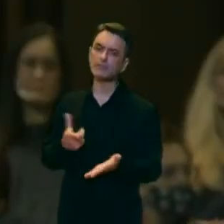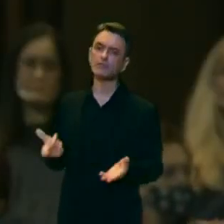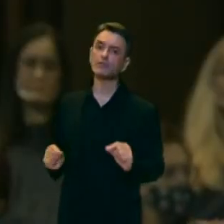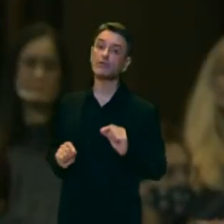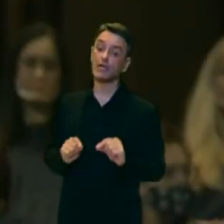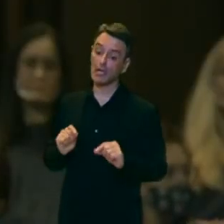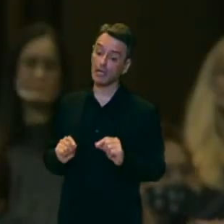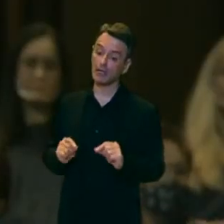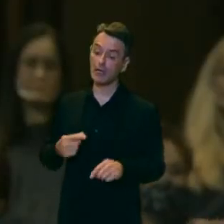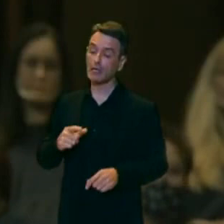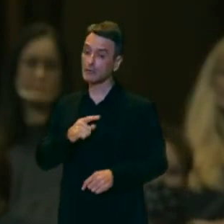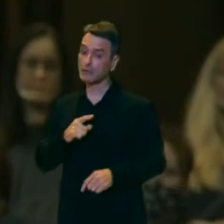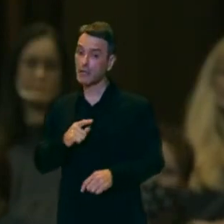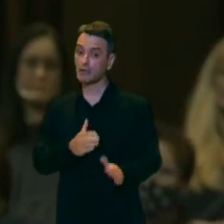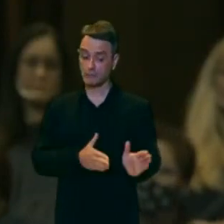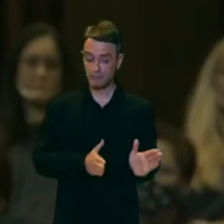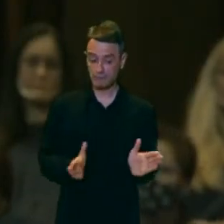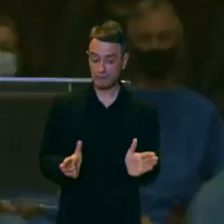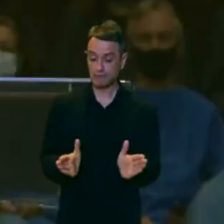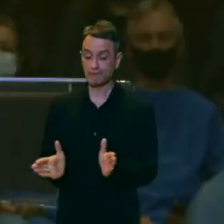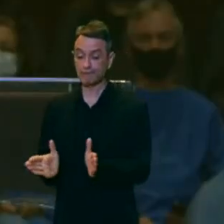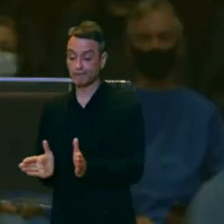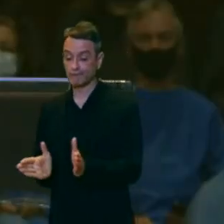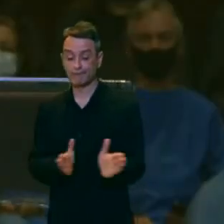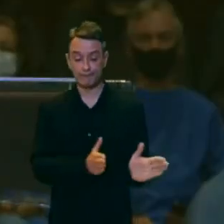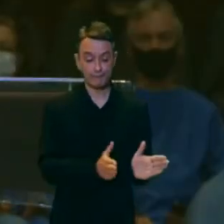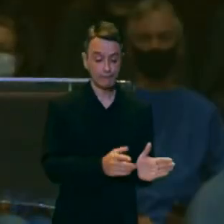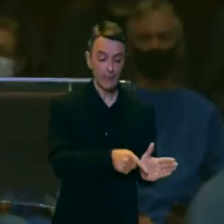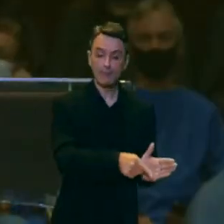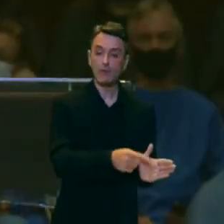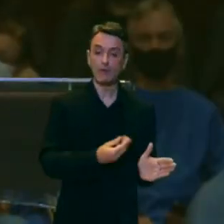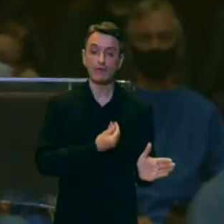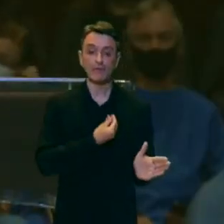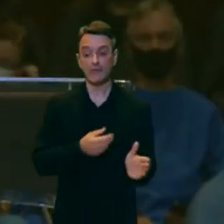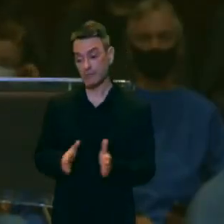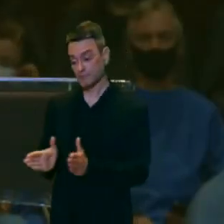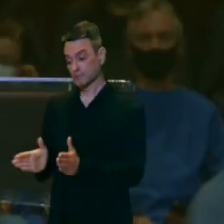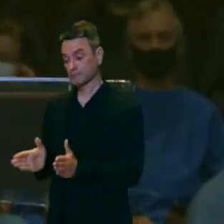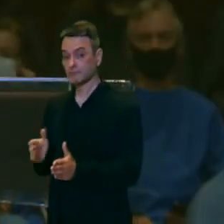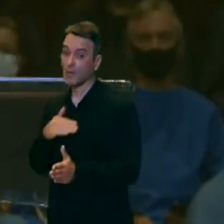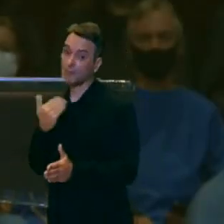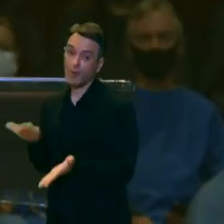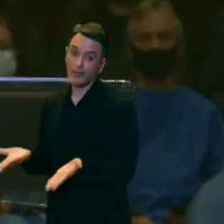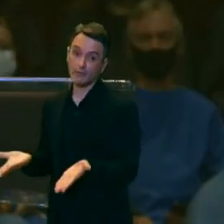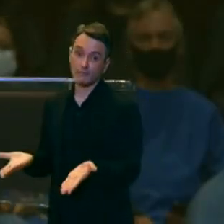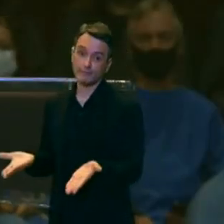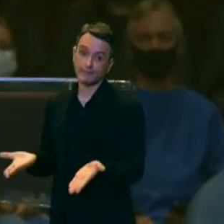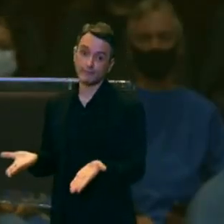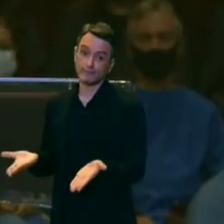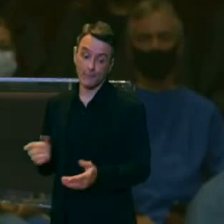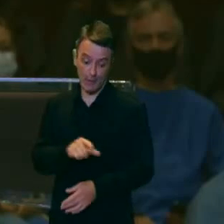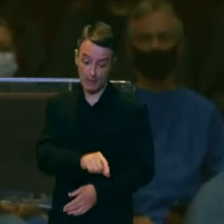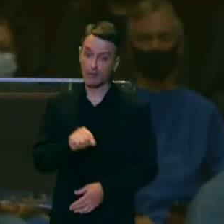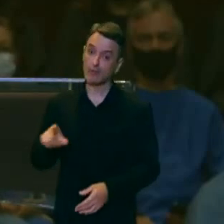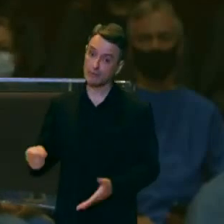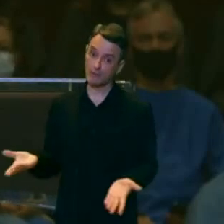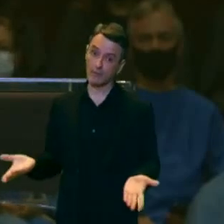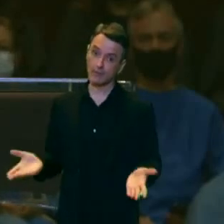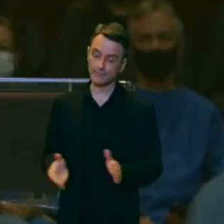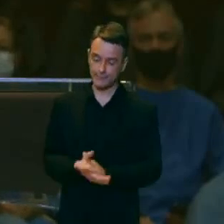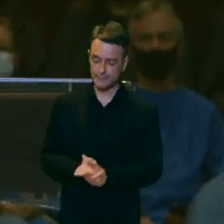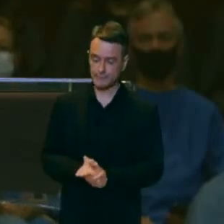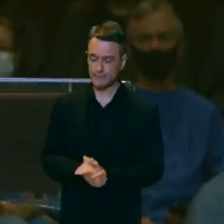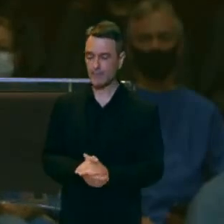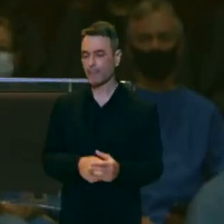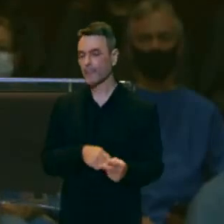de vida e um caminho de morte, e todos nós temos esse dilema na nossa vida. A segunda coisa que aprendemos